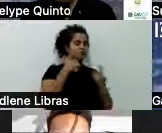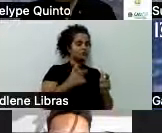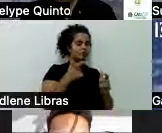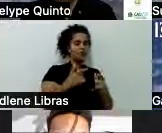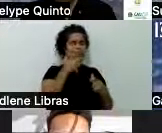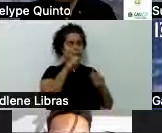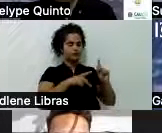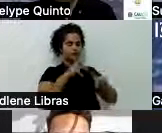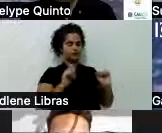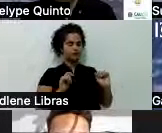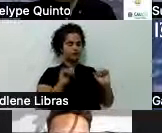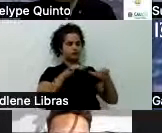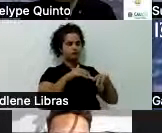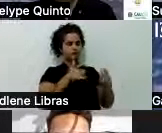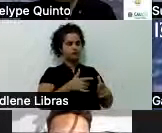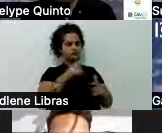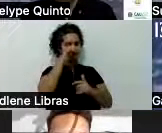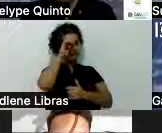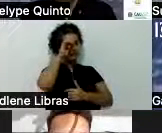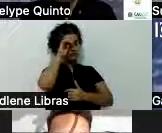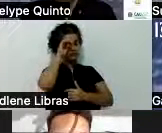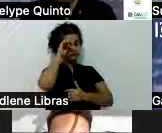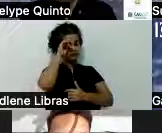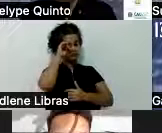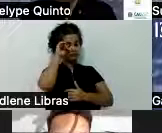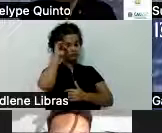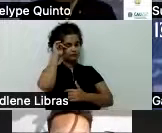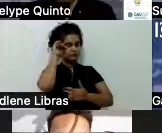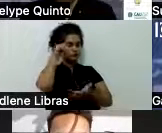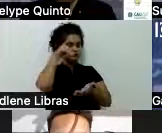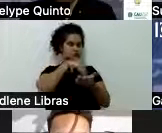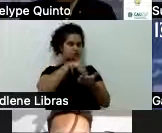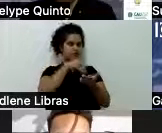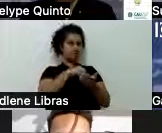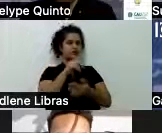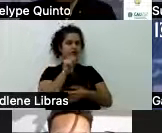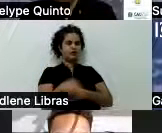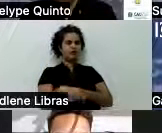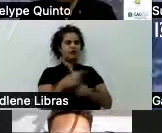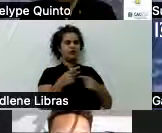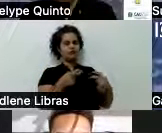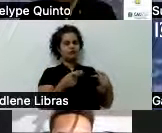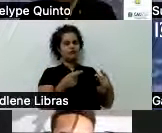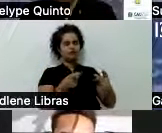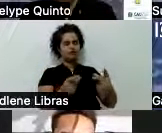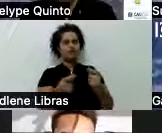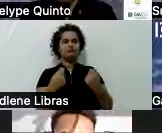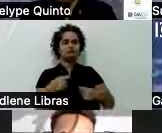fim, é uma fase que a gente chama de permanente, ou seja, uma fase final, em que são feitos os